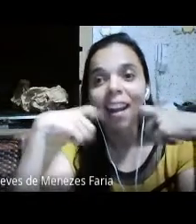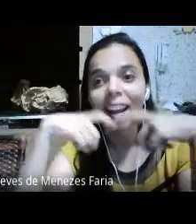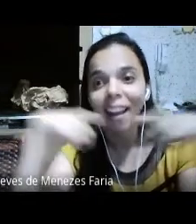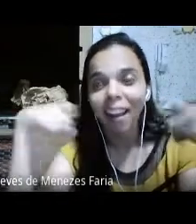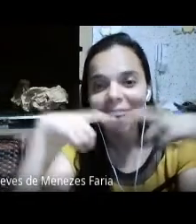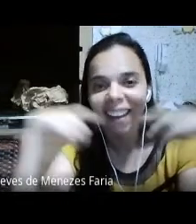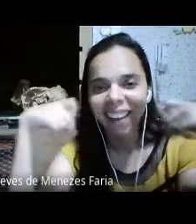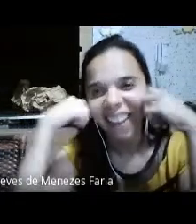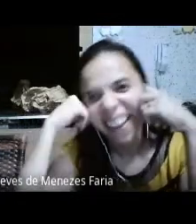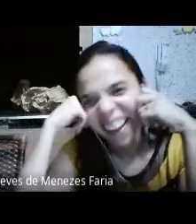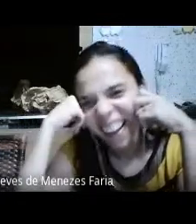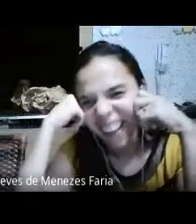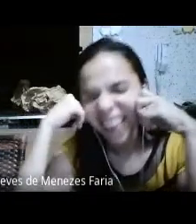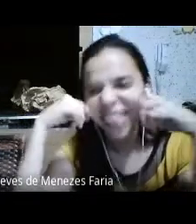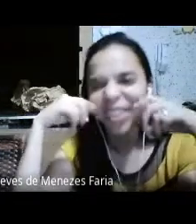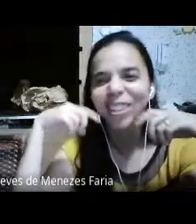Guerra.